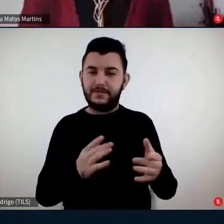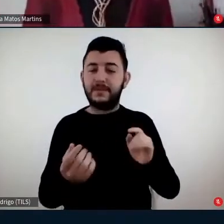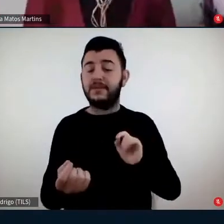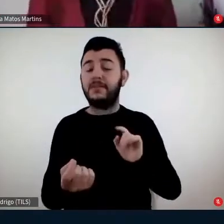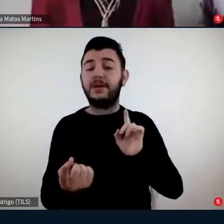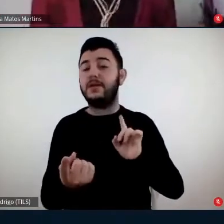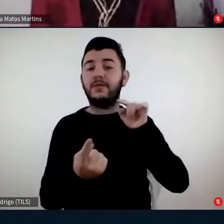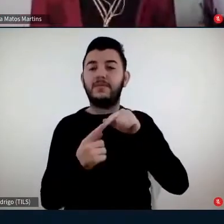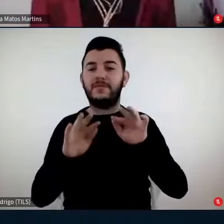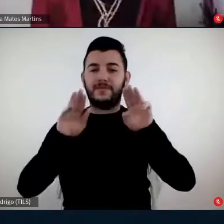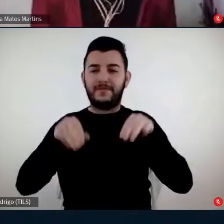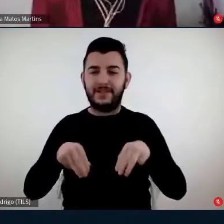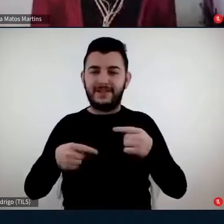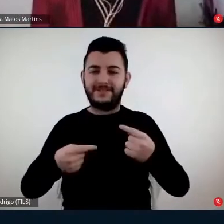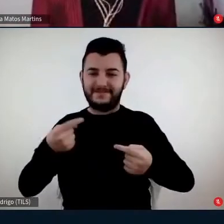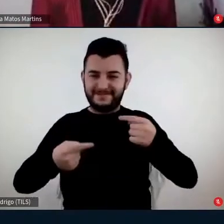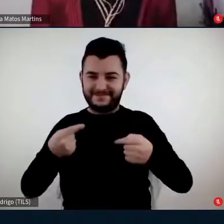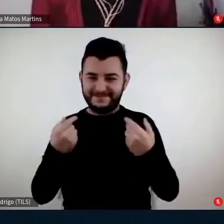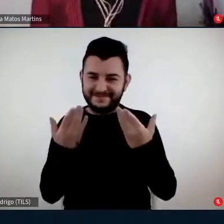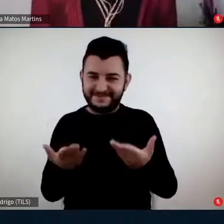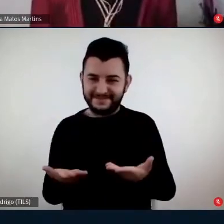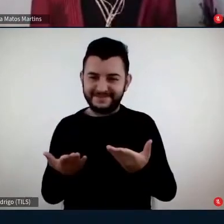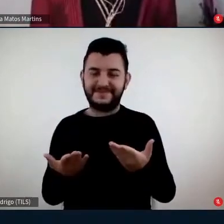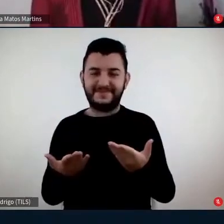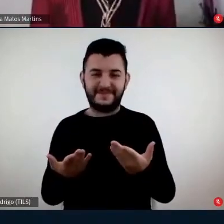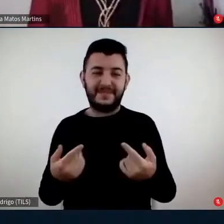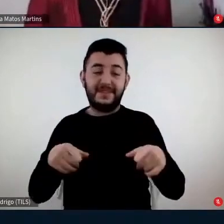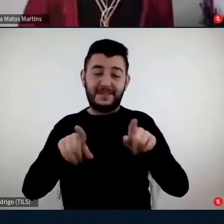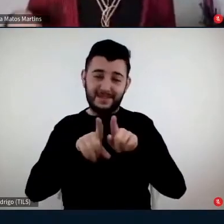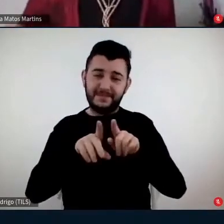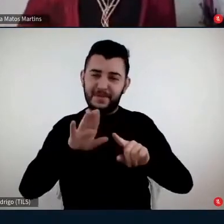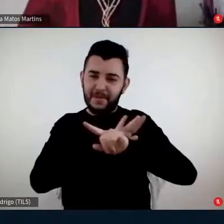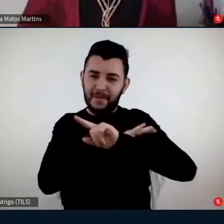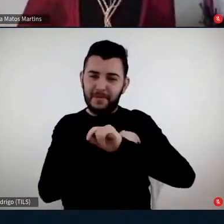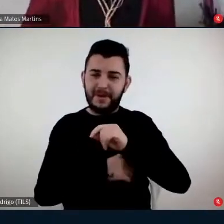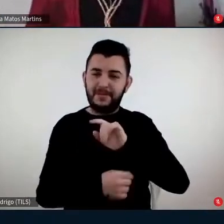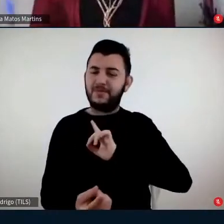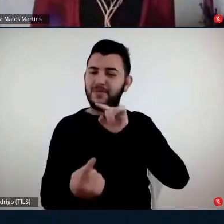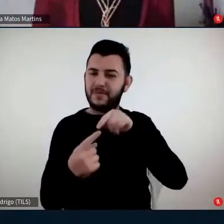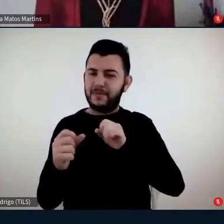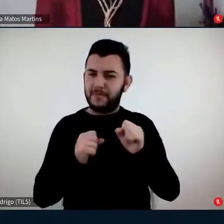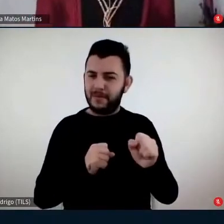última discussão com você, que aí também vai ser uma pergunta para a gente pensar.